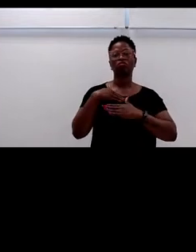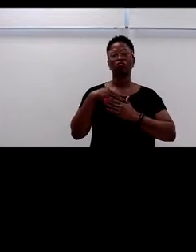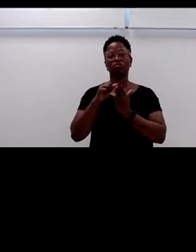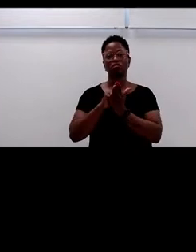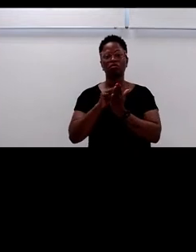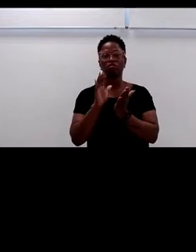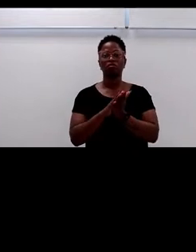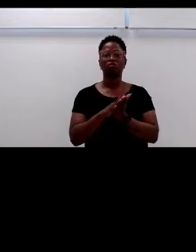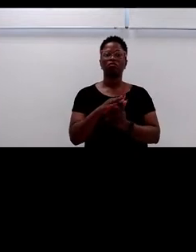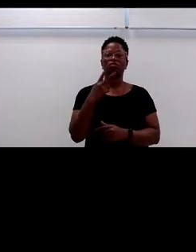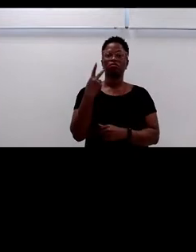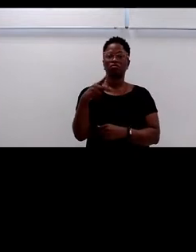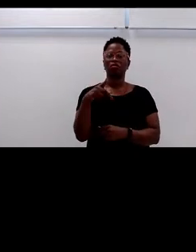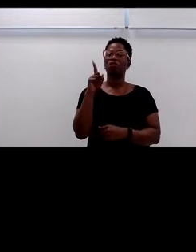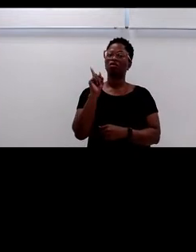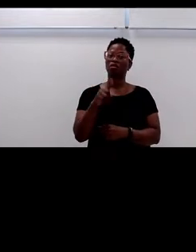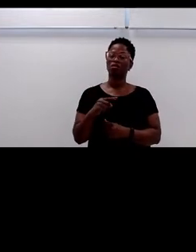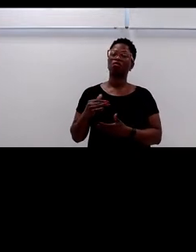um balneário